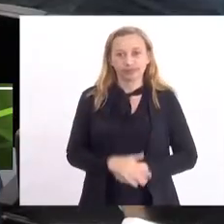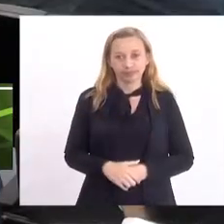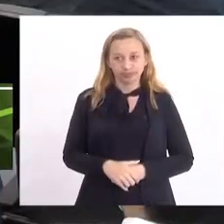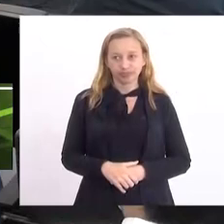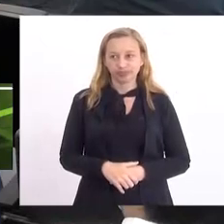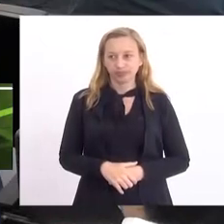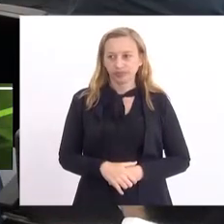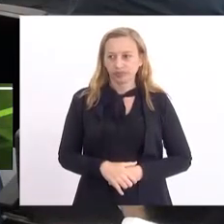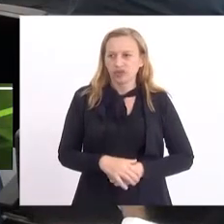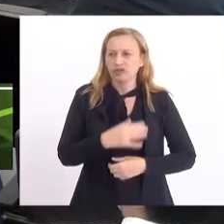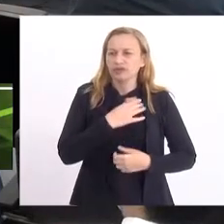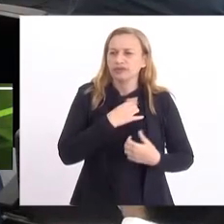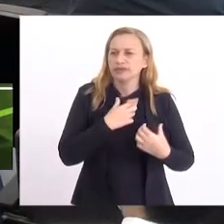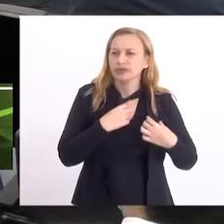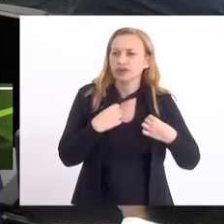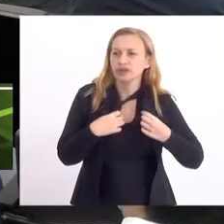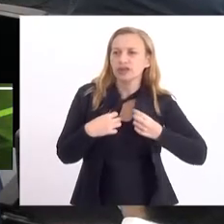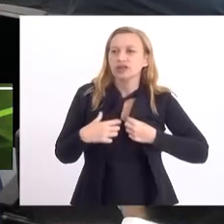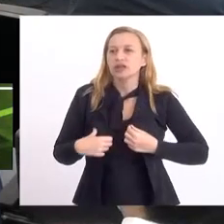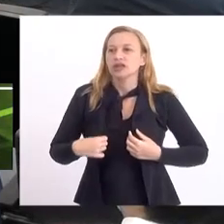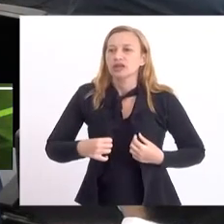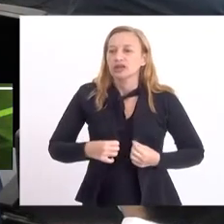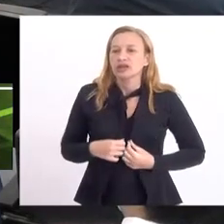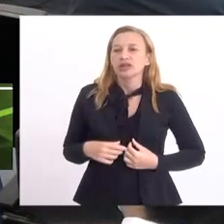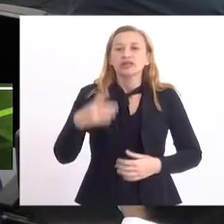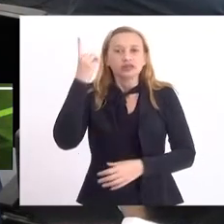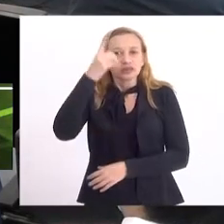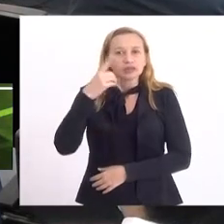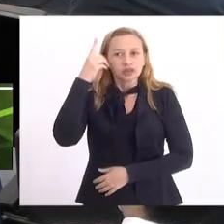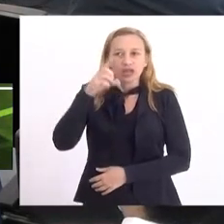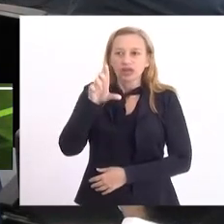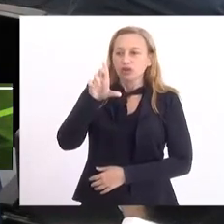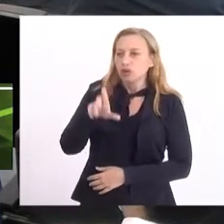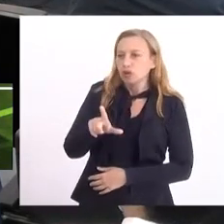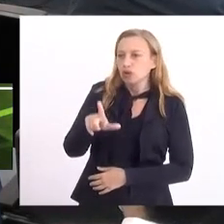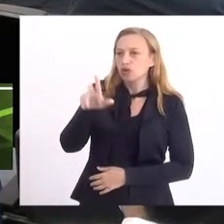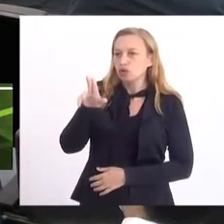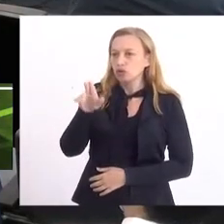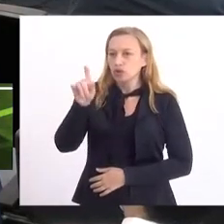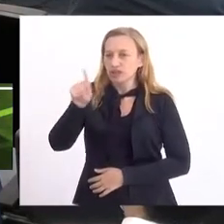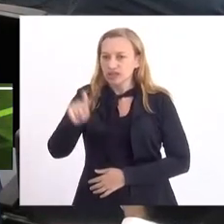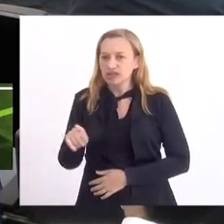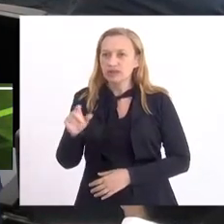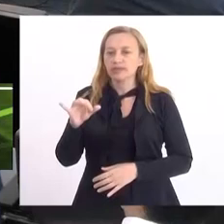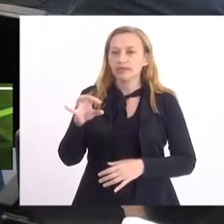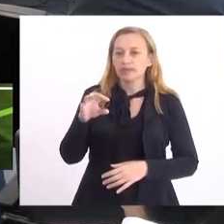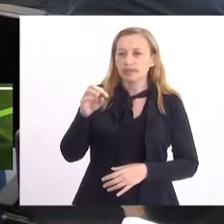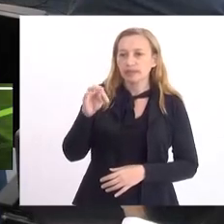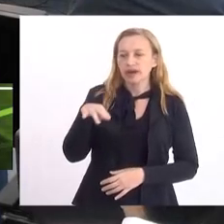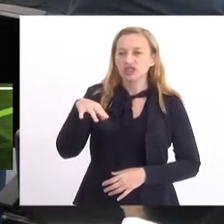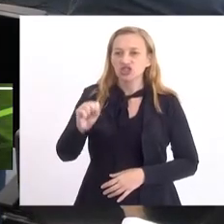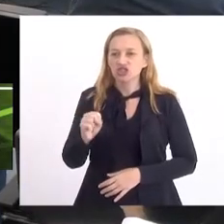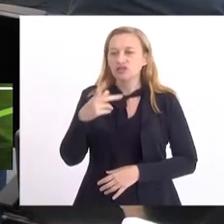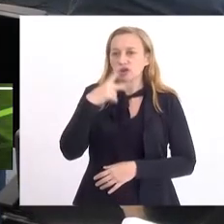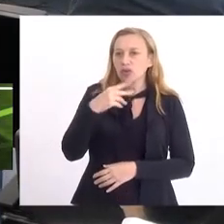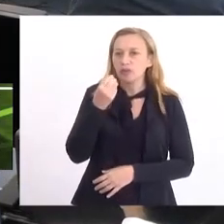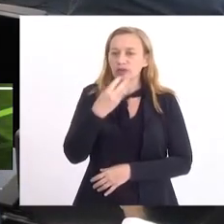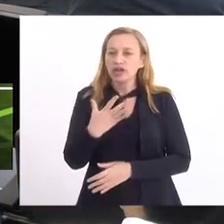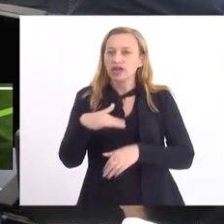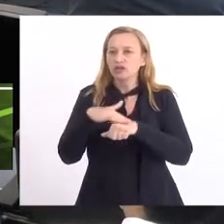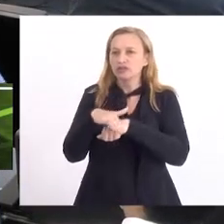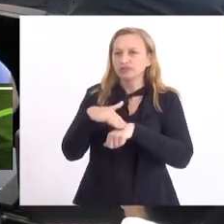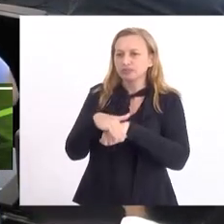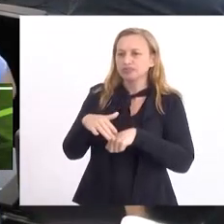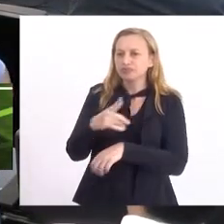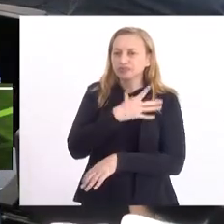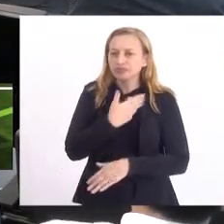tempo, como também o deputado Luiz Martins colocou muito bem, a negociação que a gente fez no início do ano com o governador era para o pessoal com linha de